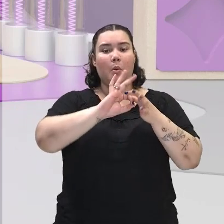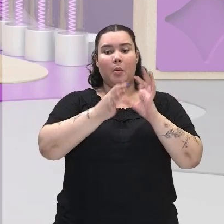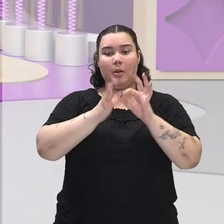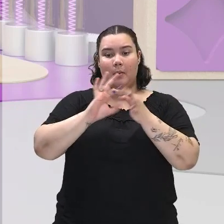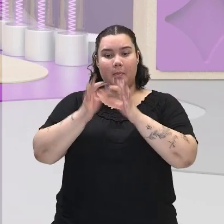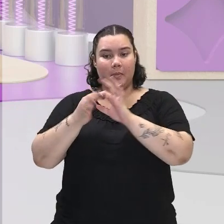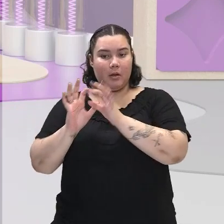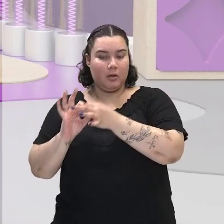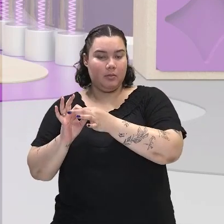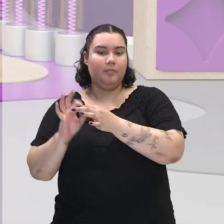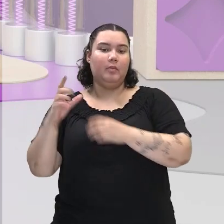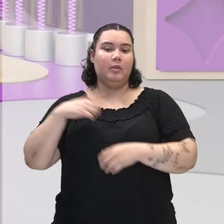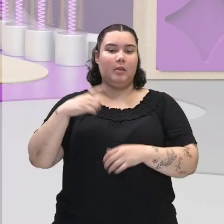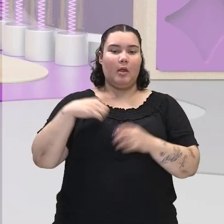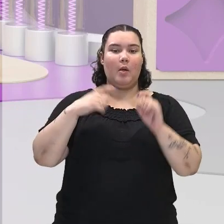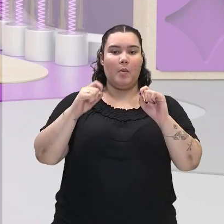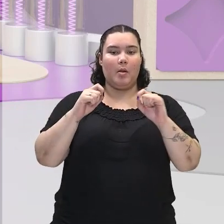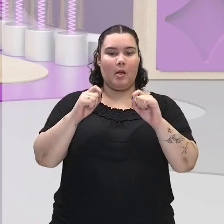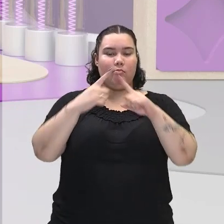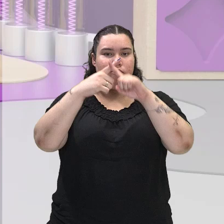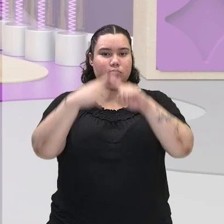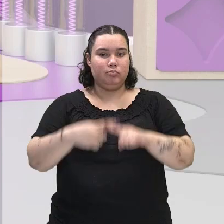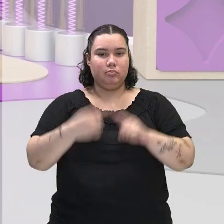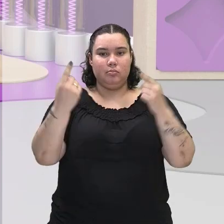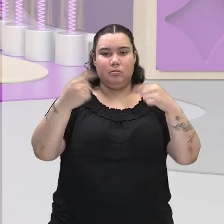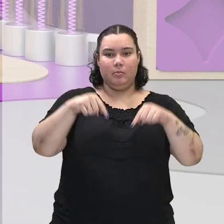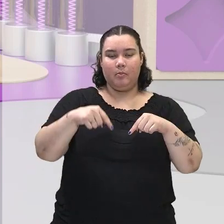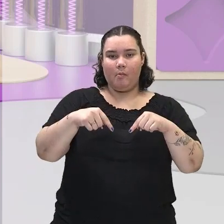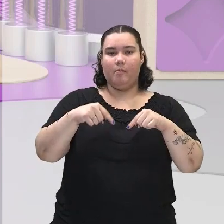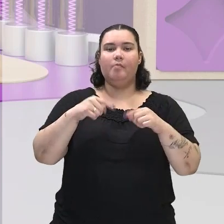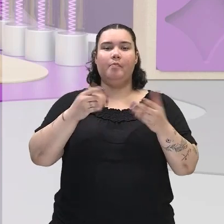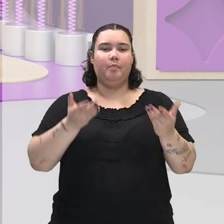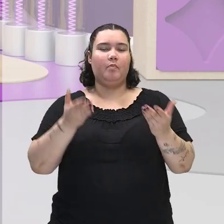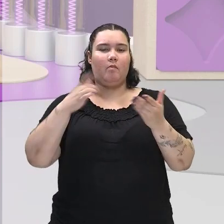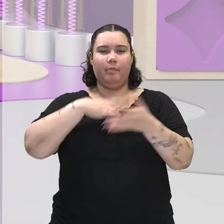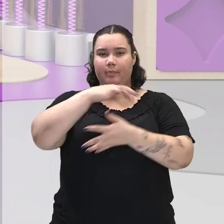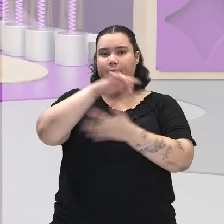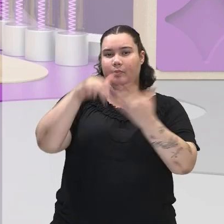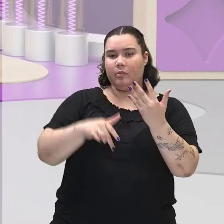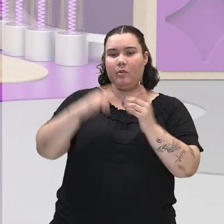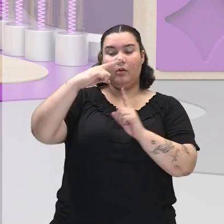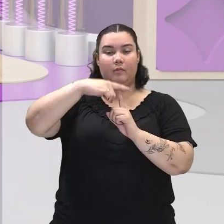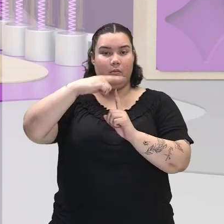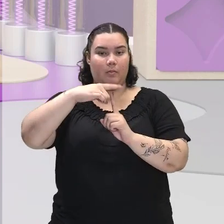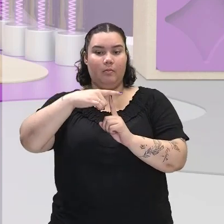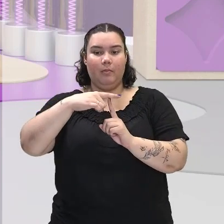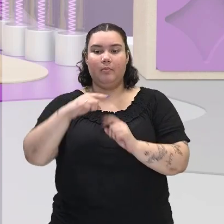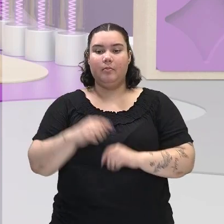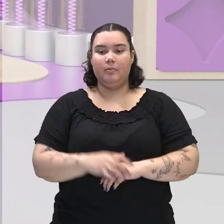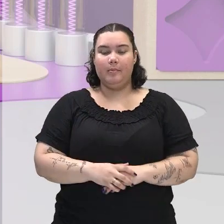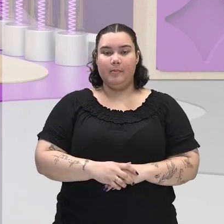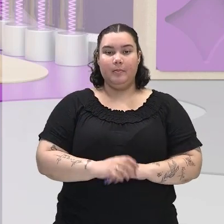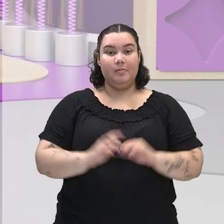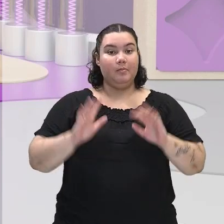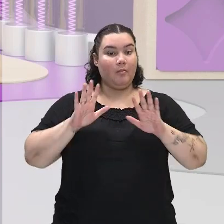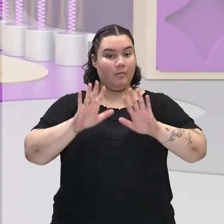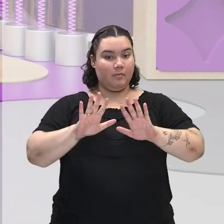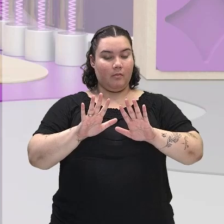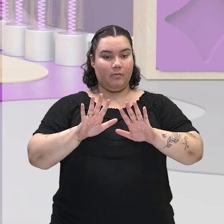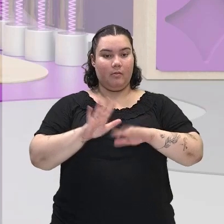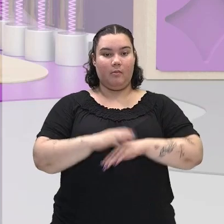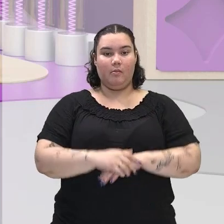ocorrem as provas, né, de 100 metros, 50 metros, borboleta e tal. Só que